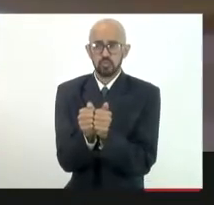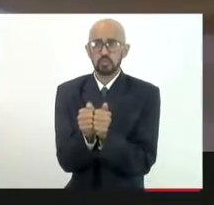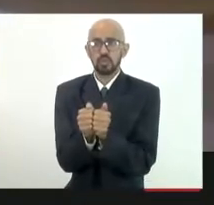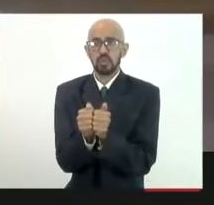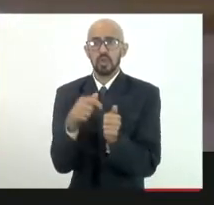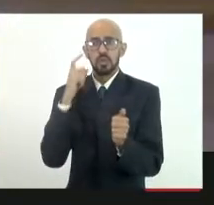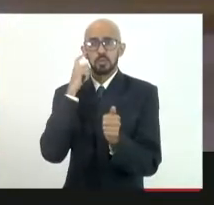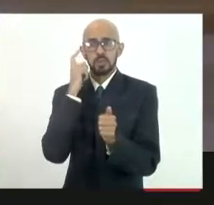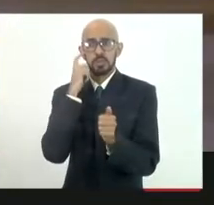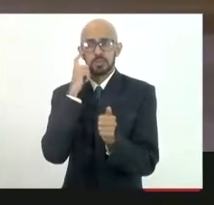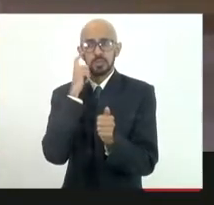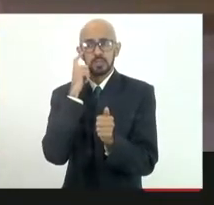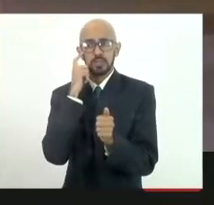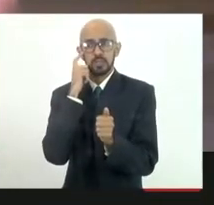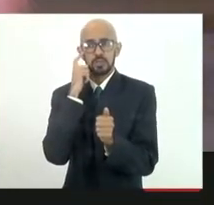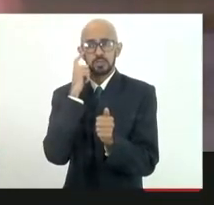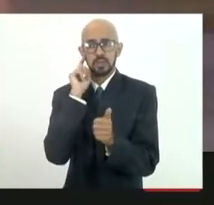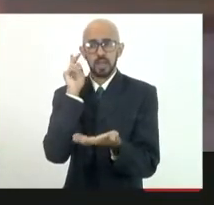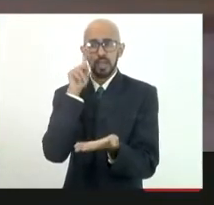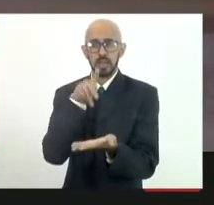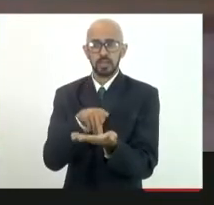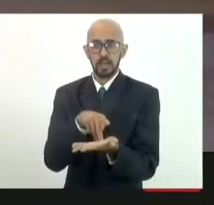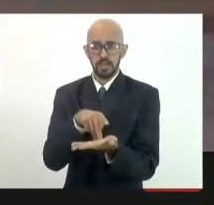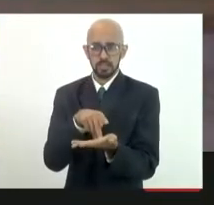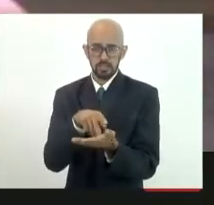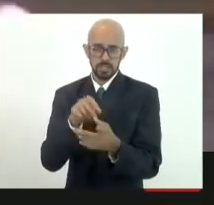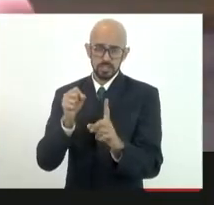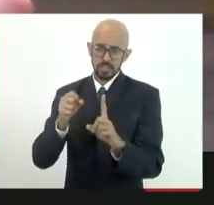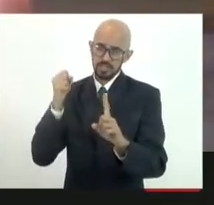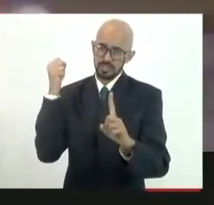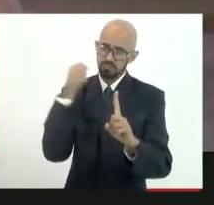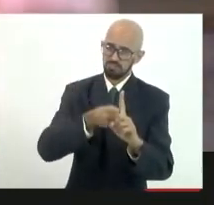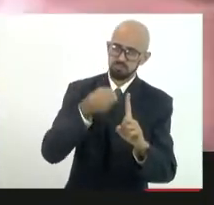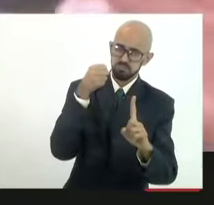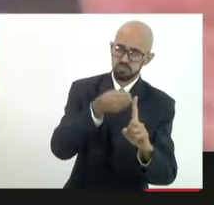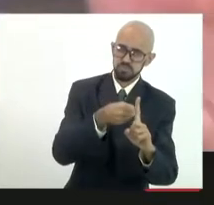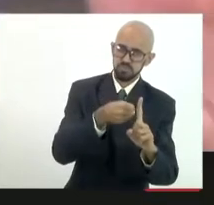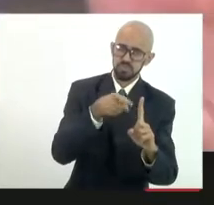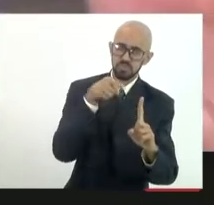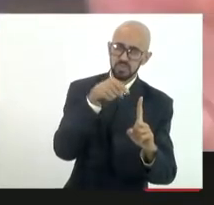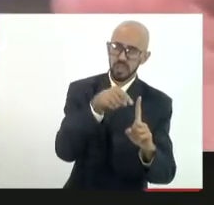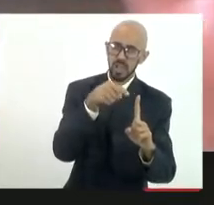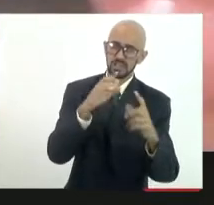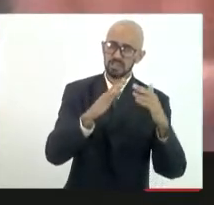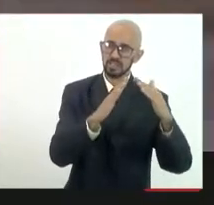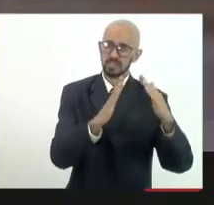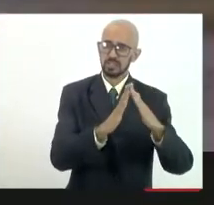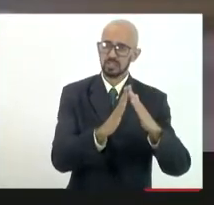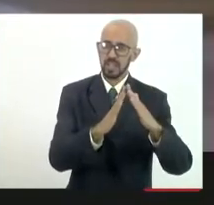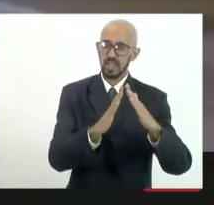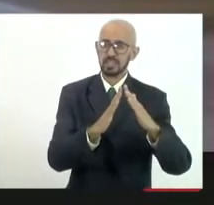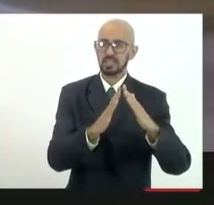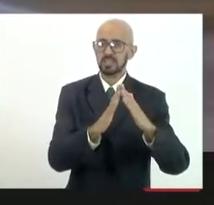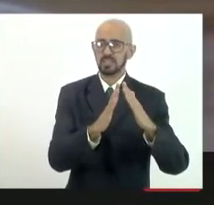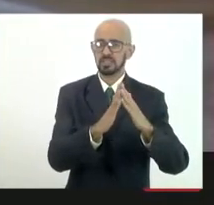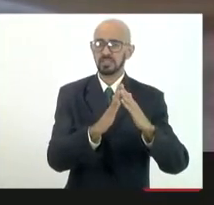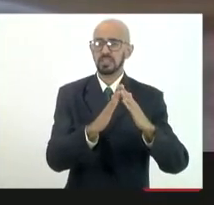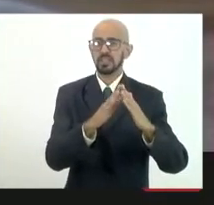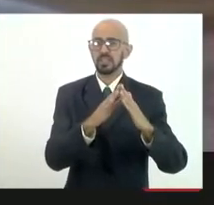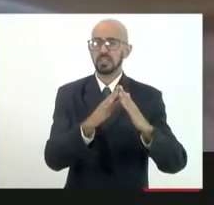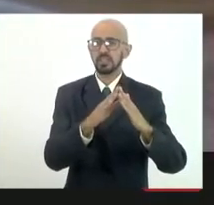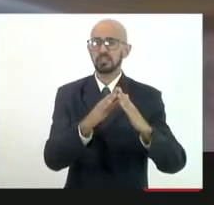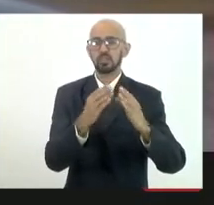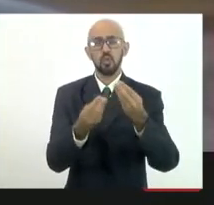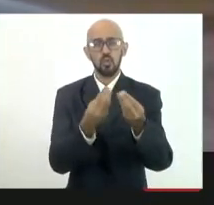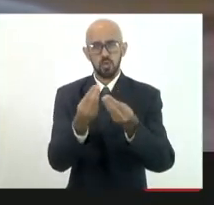realidade desses ataques, como a questão da forma como eles são orquestrados, que a gente